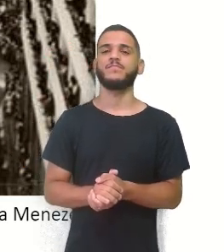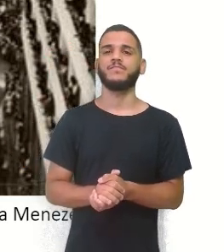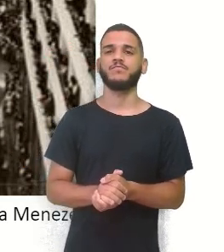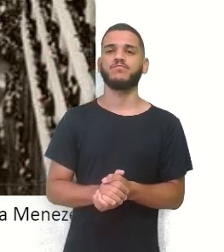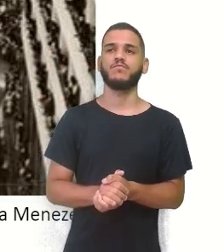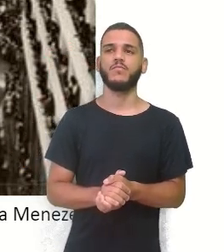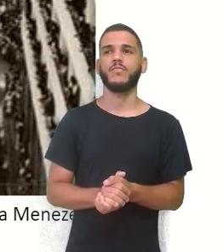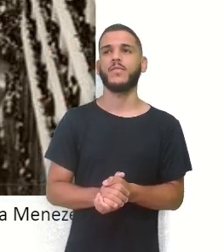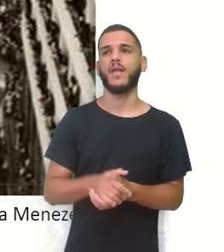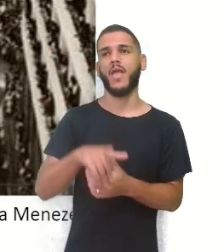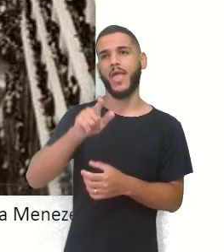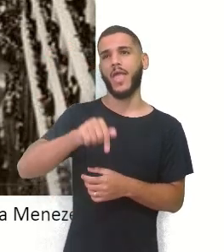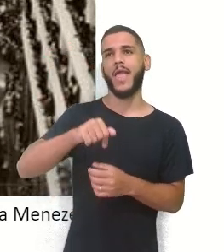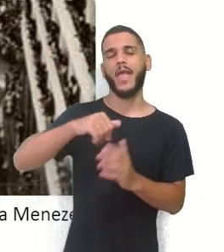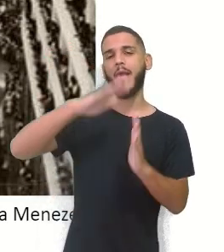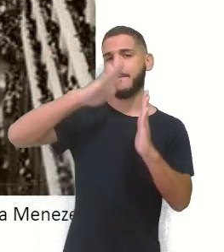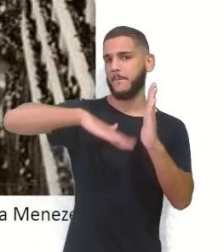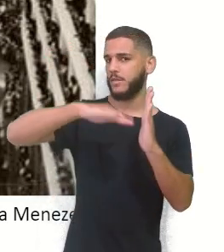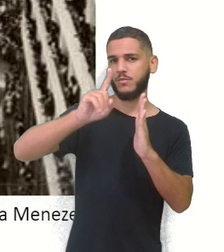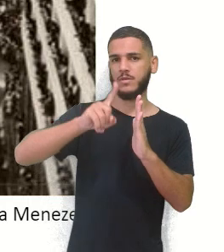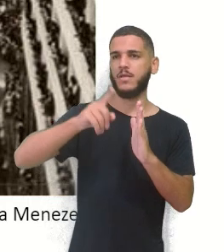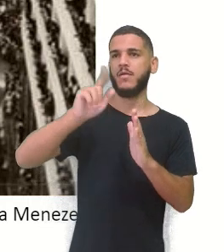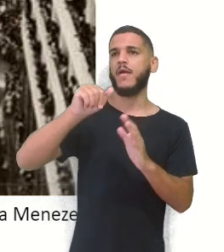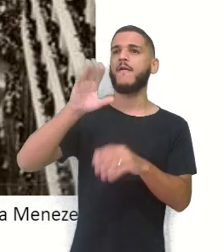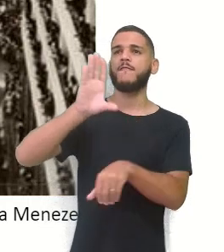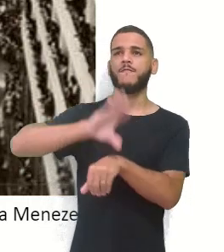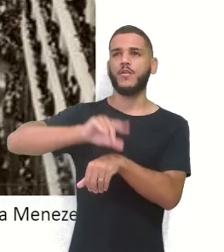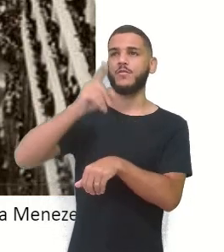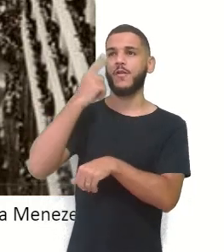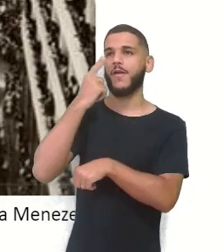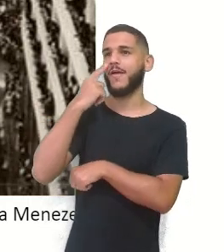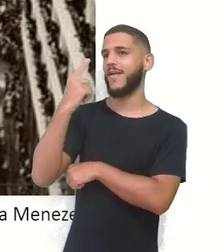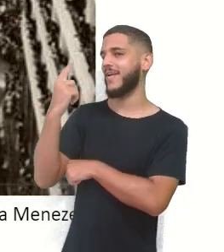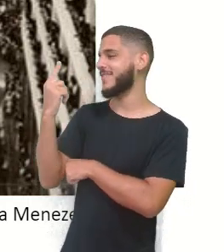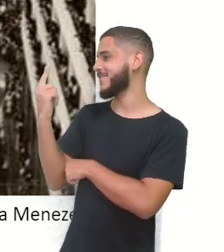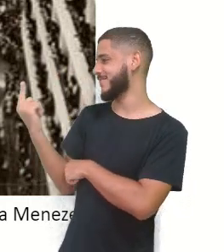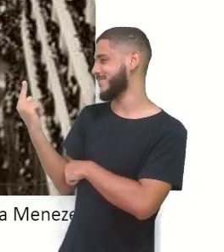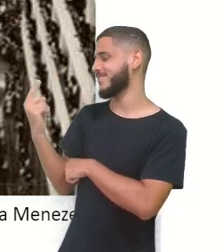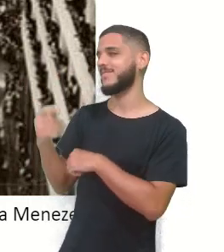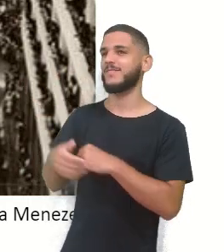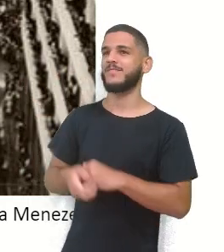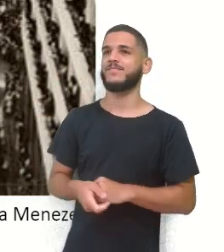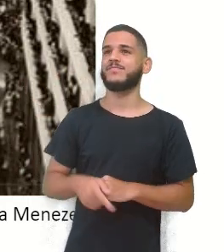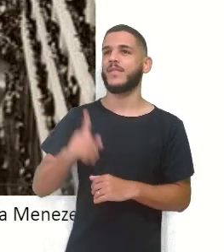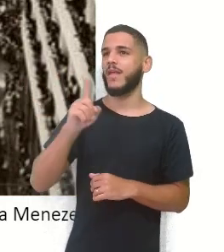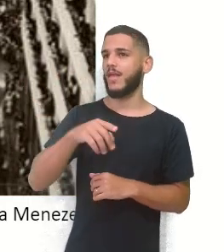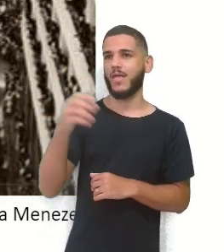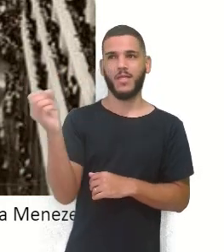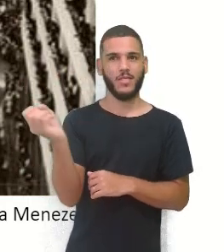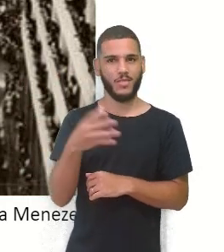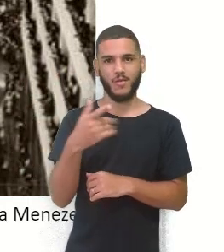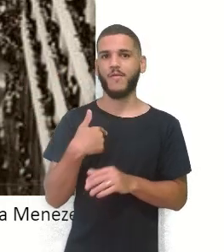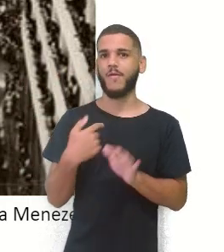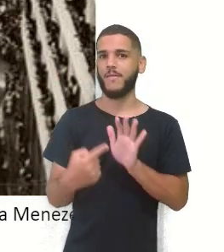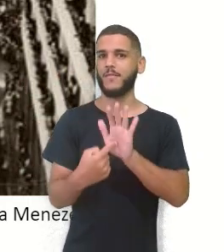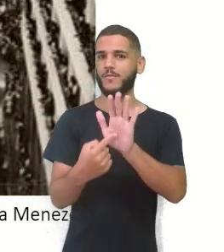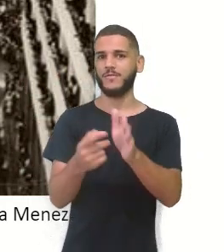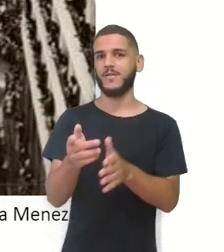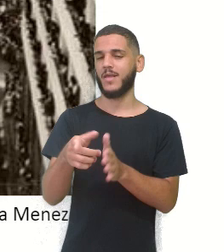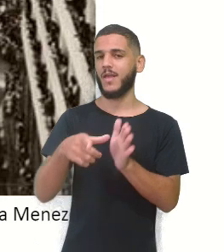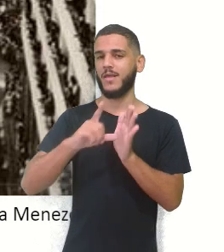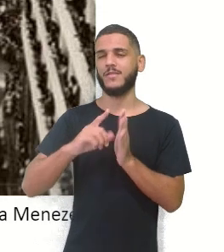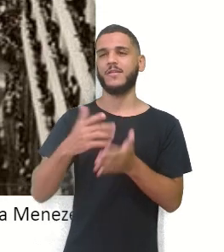como é que eu posso dizer, um quadro, né? Mas ela é uma foto que, assim, é mais atual do que aquela que eu mostrei antes, né?